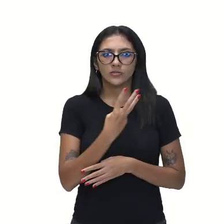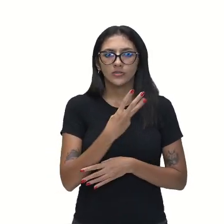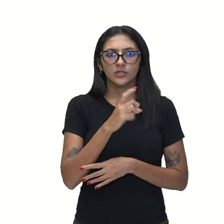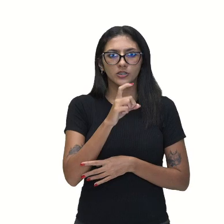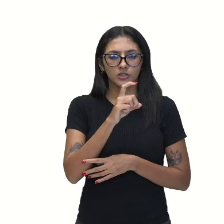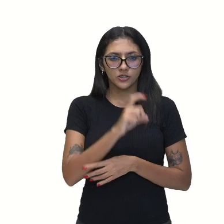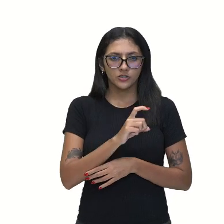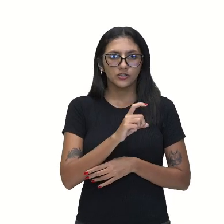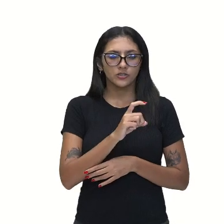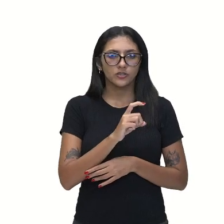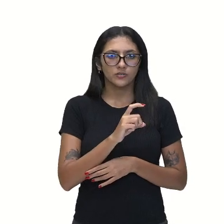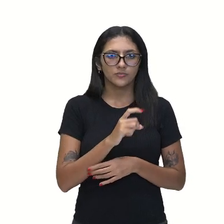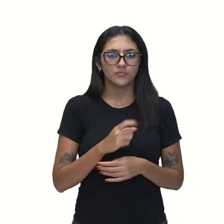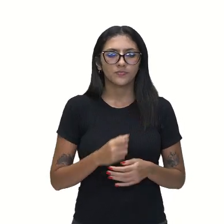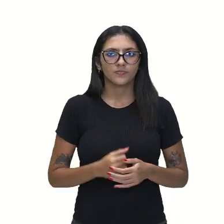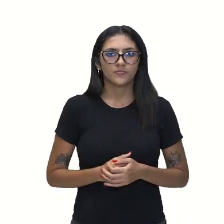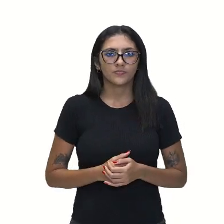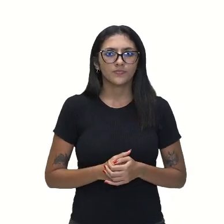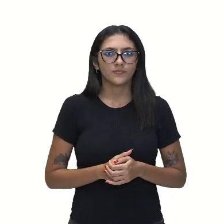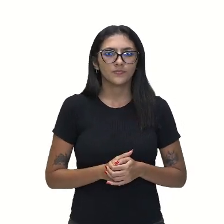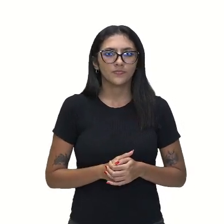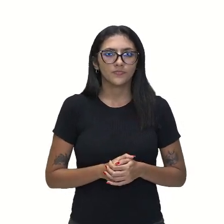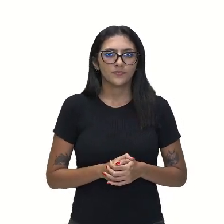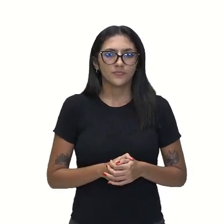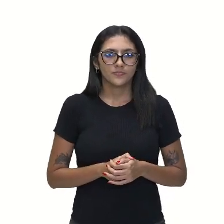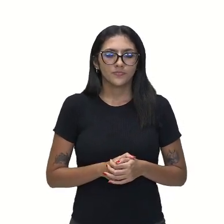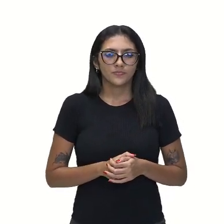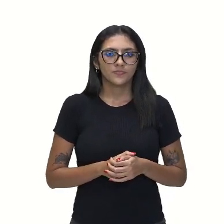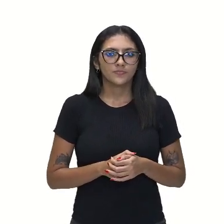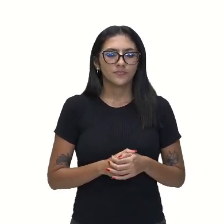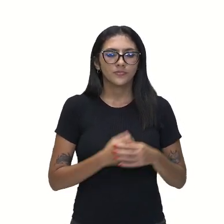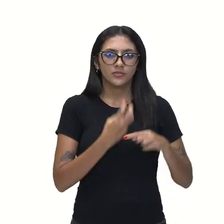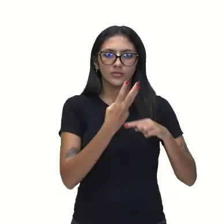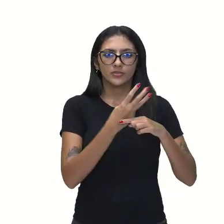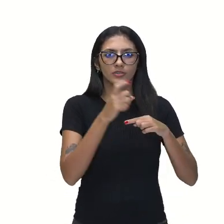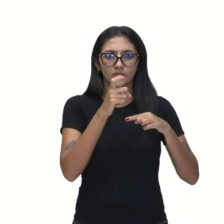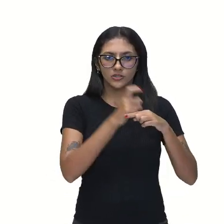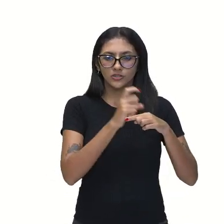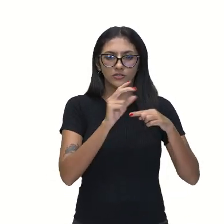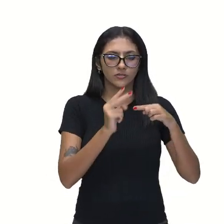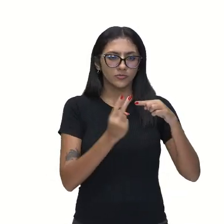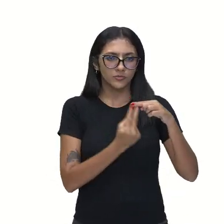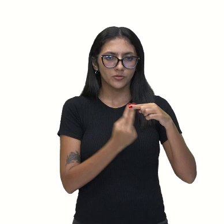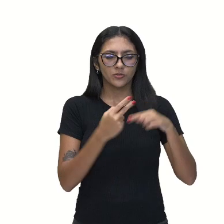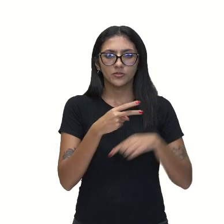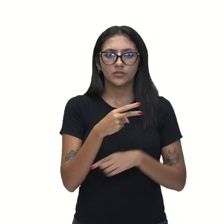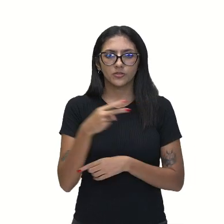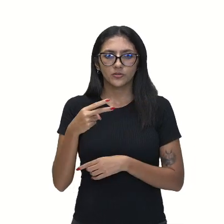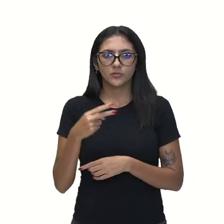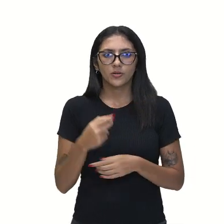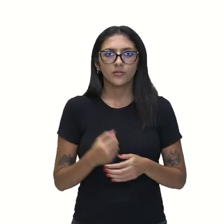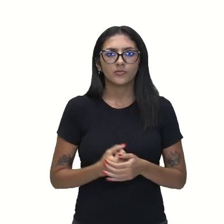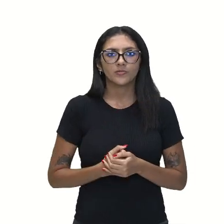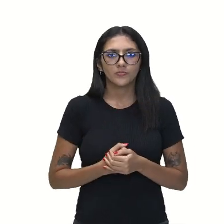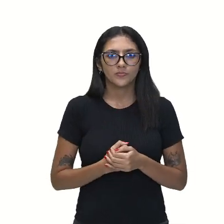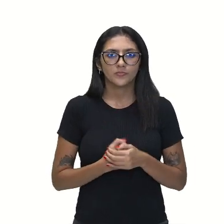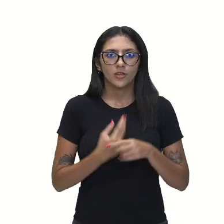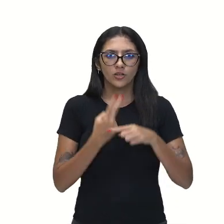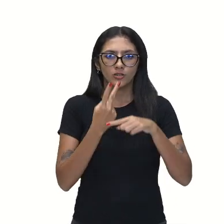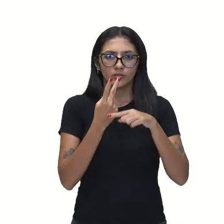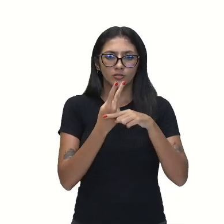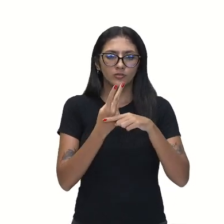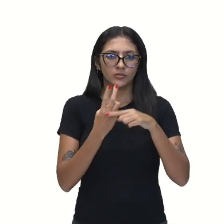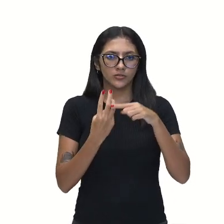2, melhorar essa letrinha aqui, né, professor? 3x sobre 2 igual a